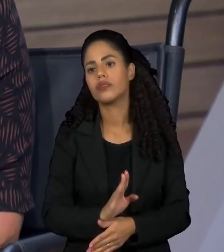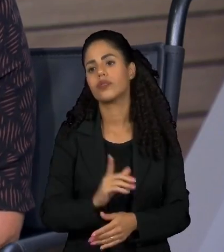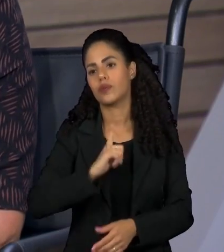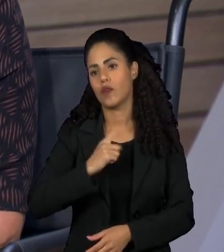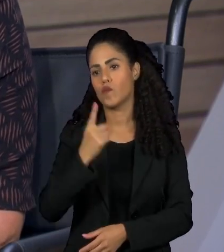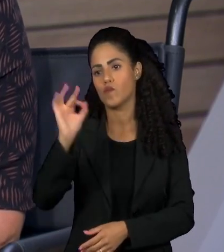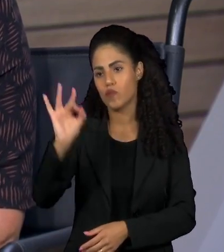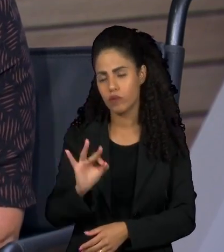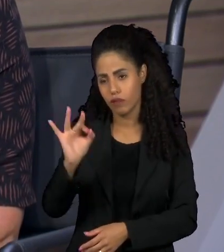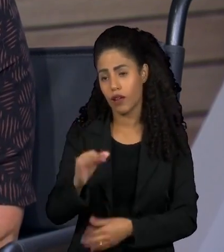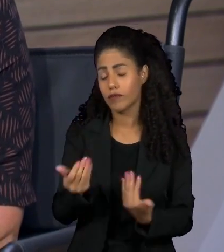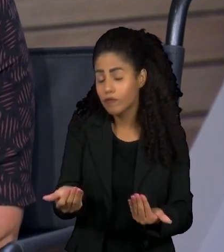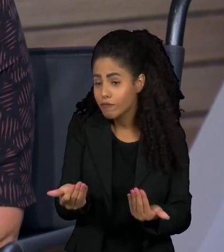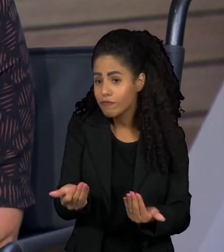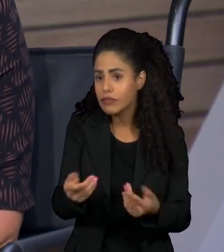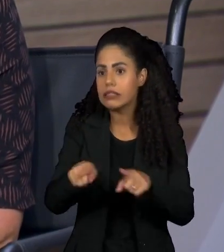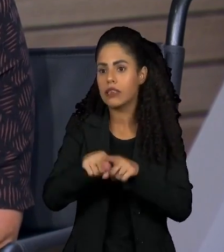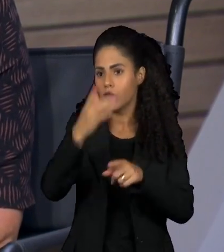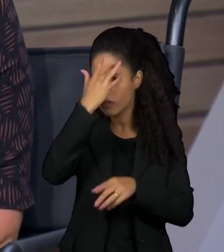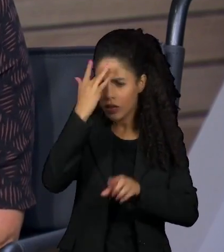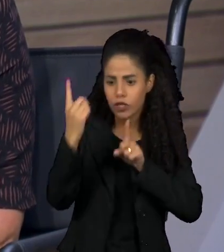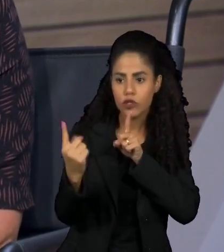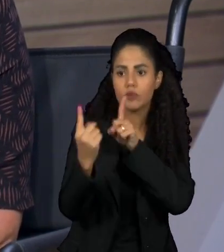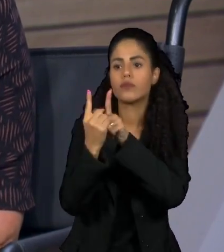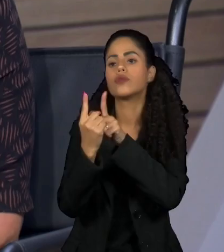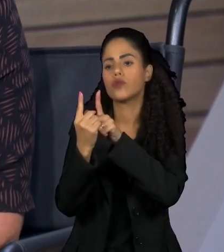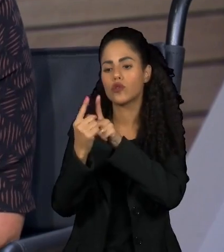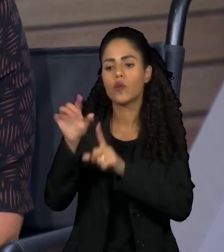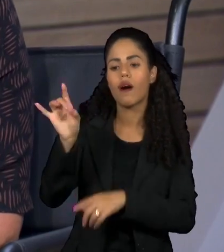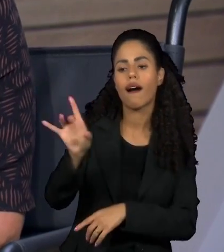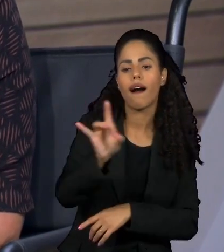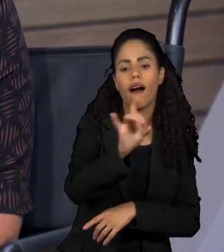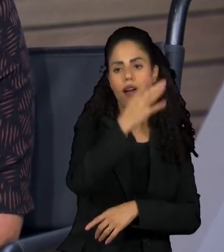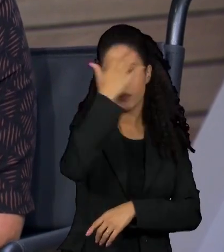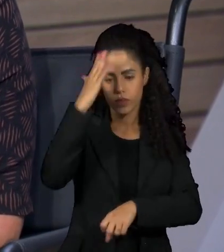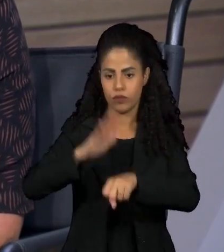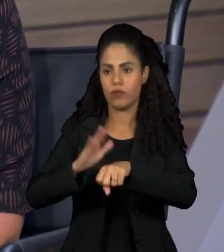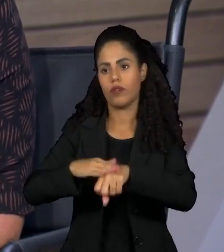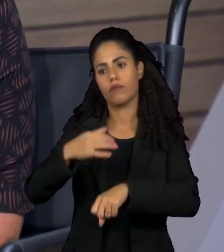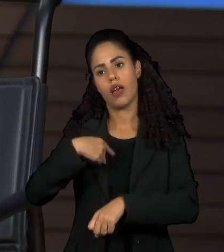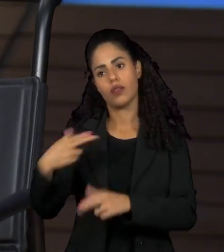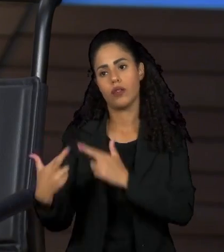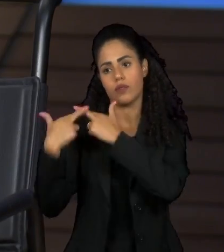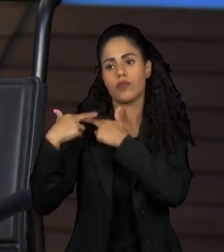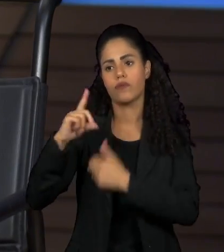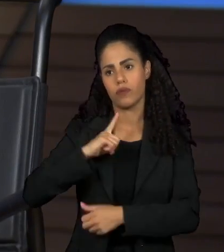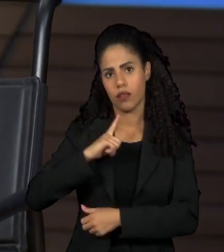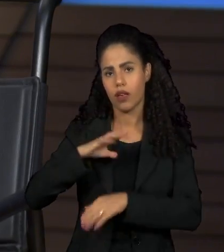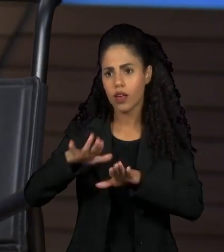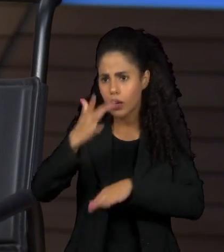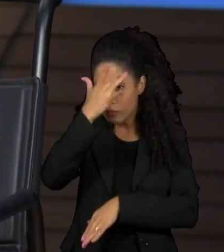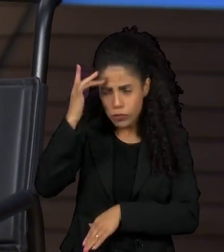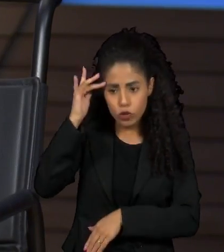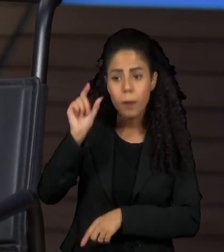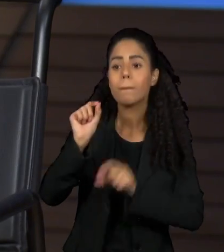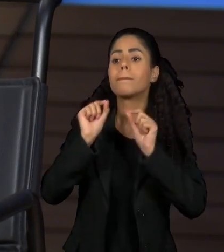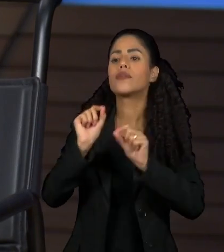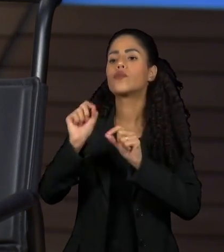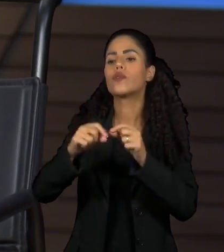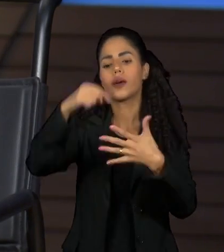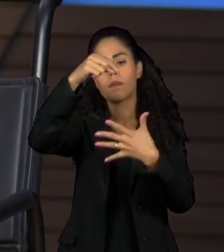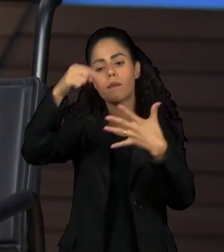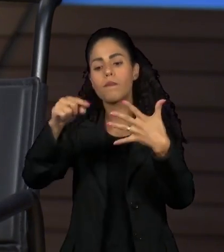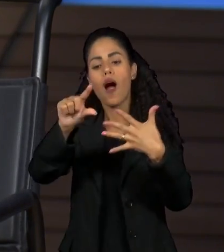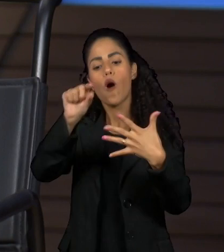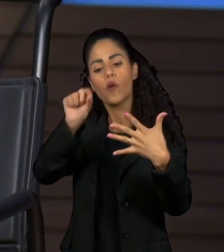Então, o consumidor tem que fazer sua parte, mas a indústria também tem que fazer sua parte. O consumidor ele precisa de alternativas, quando a gente